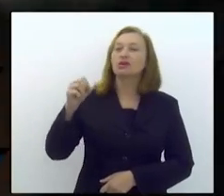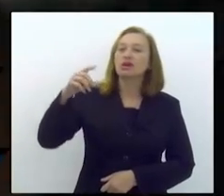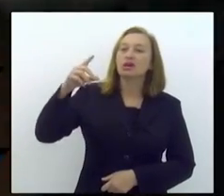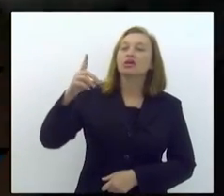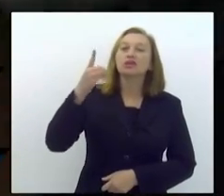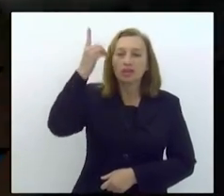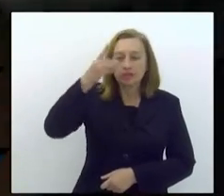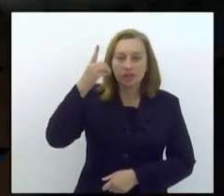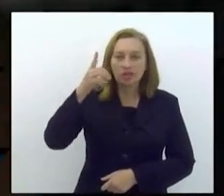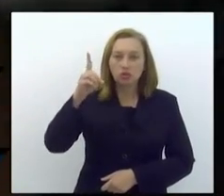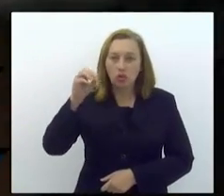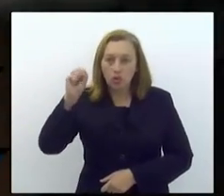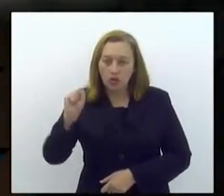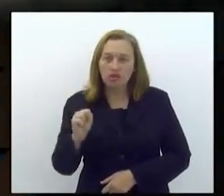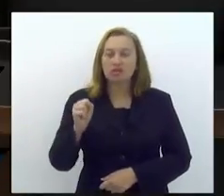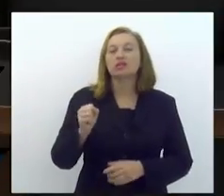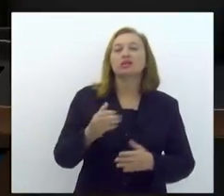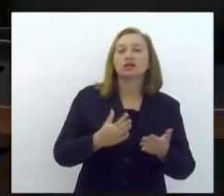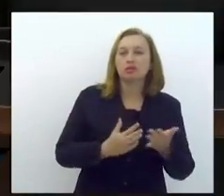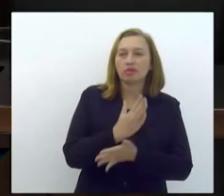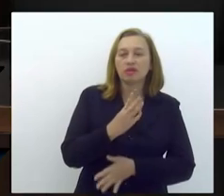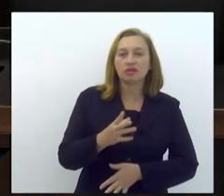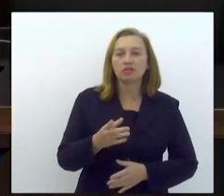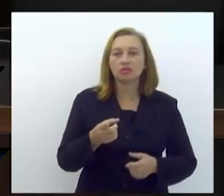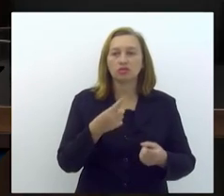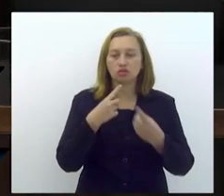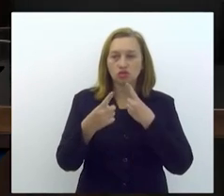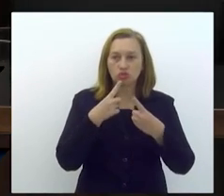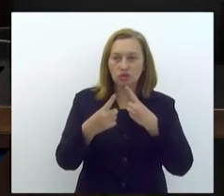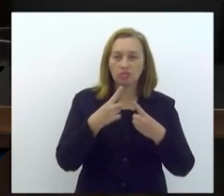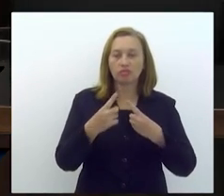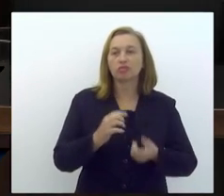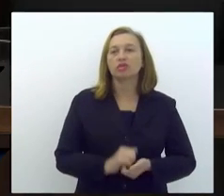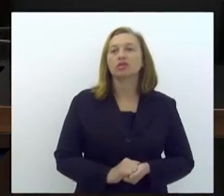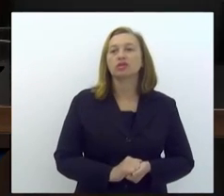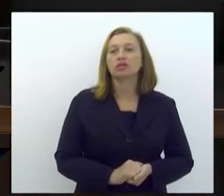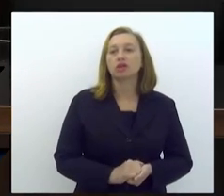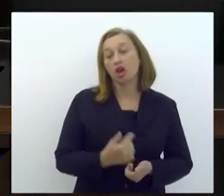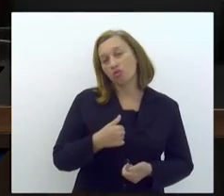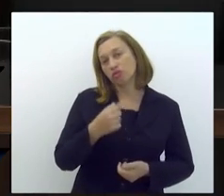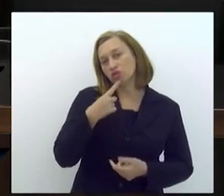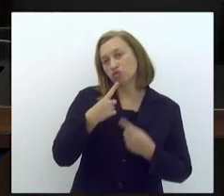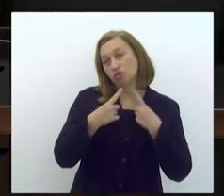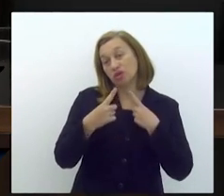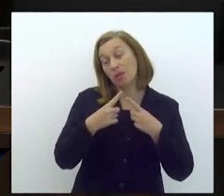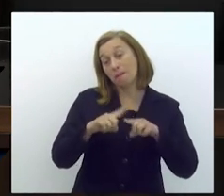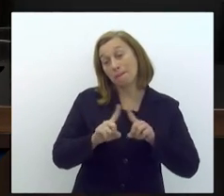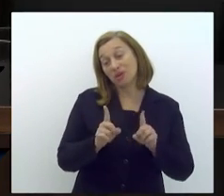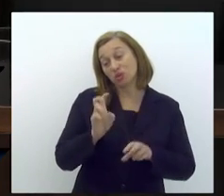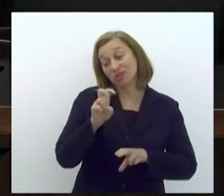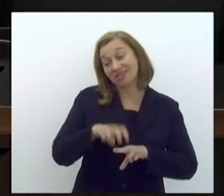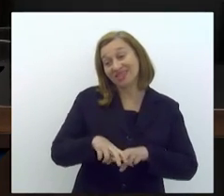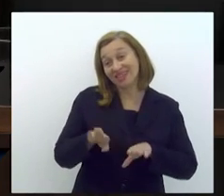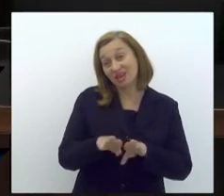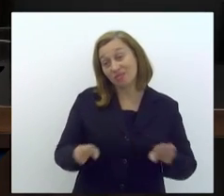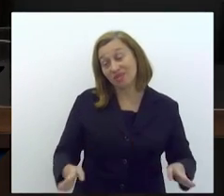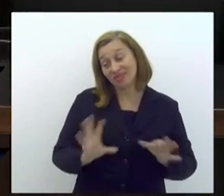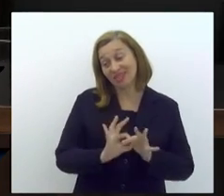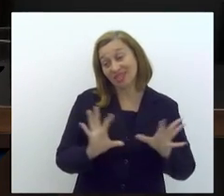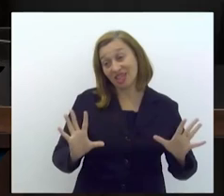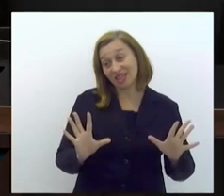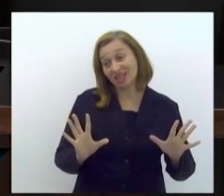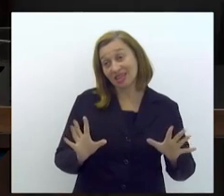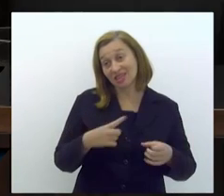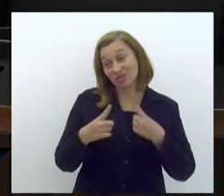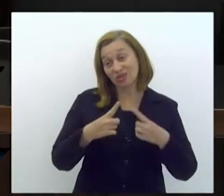favorável com os Paris emitidos em discussão eu iria discutir mas estou sentada à mesa abri mão da